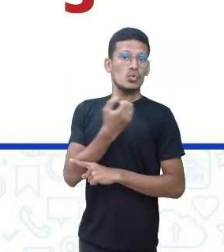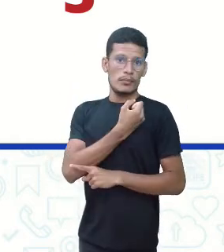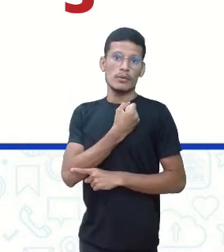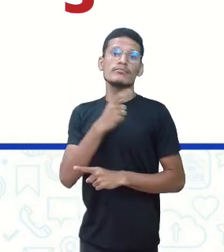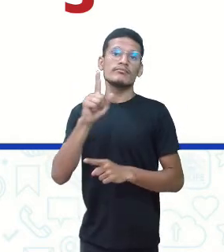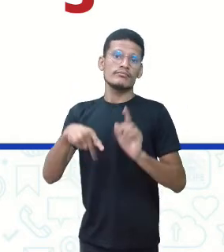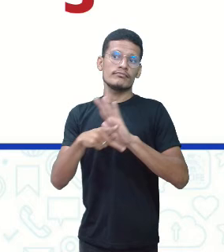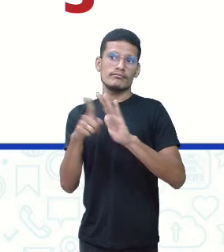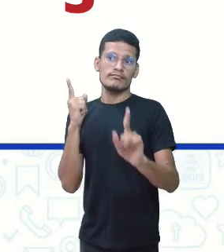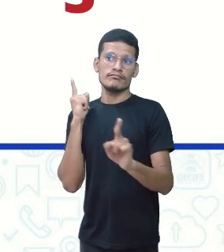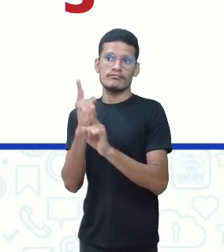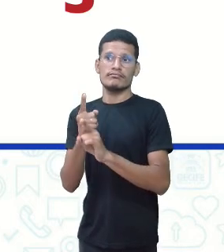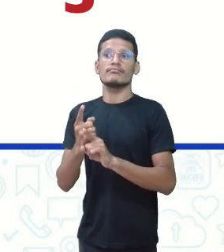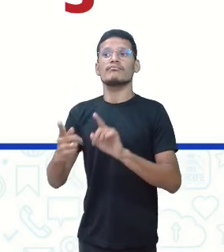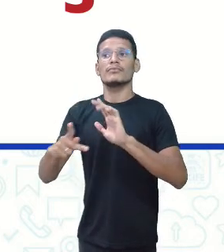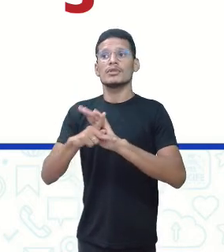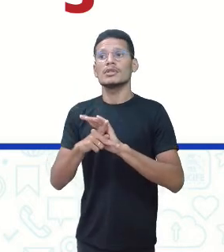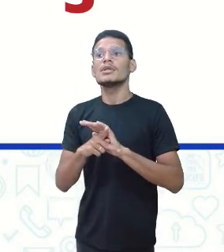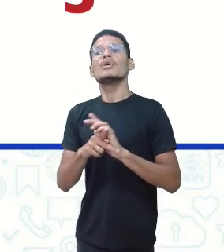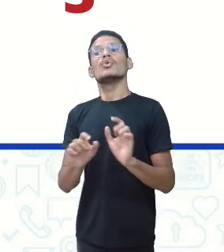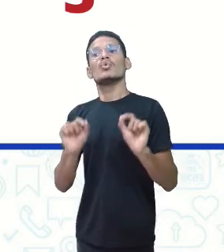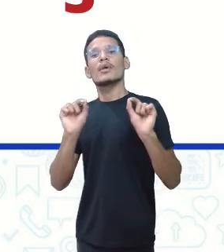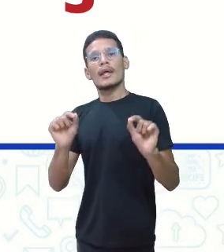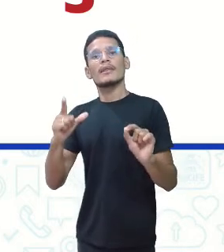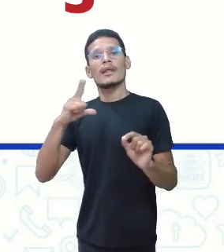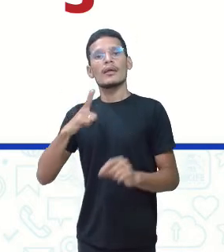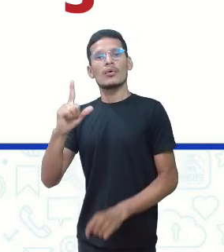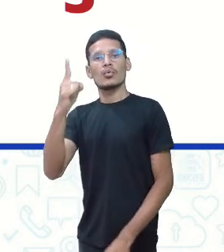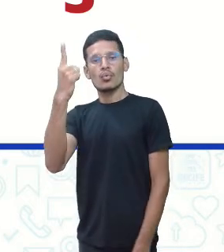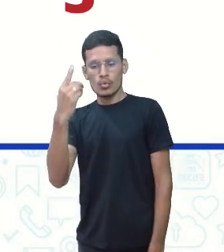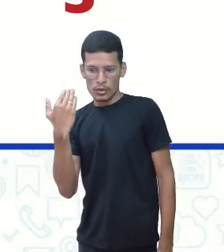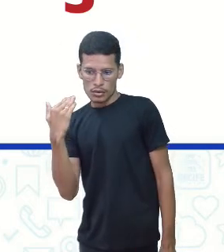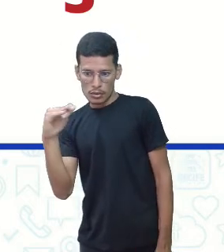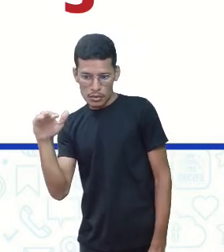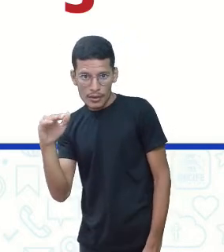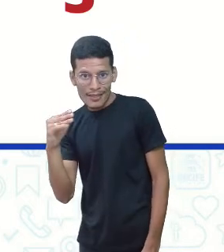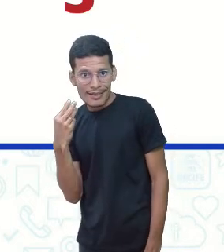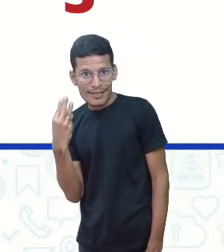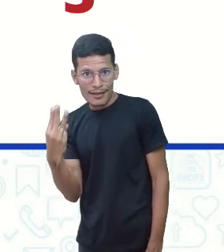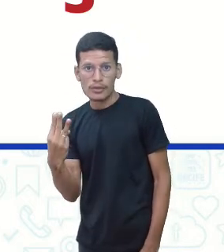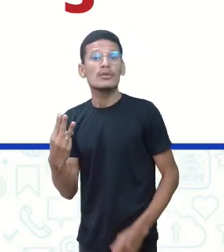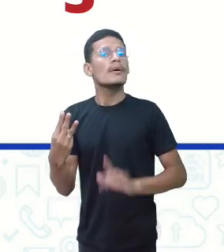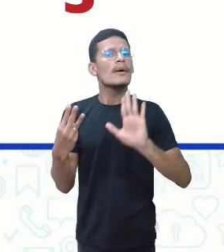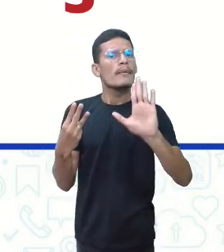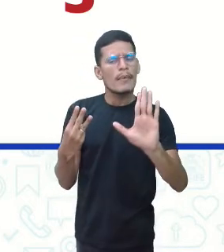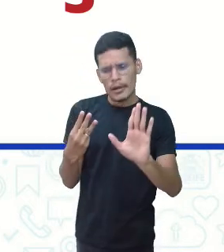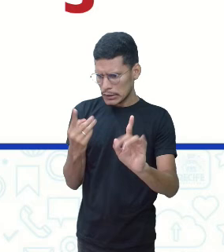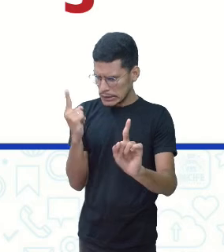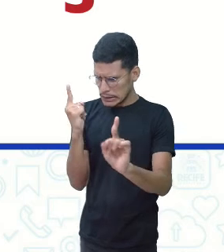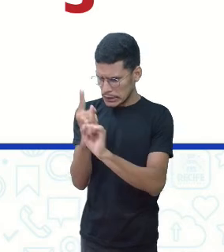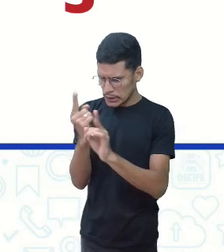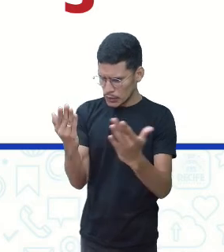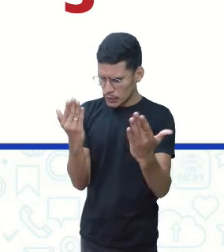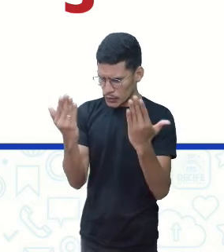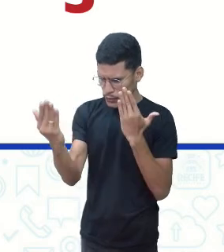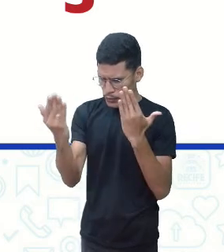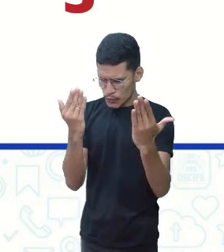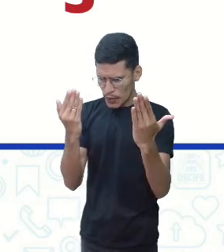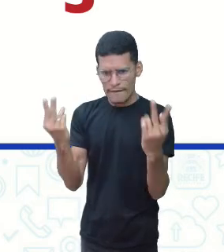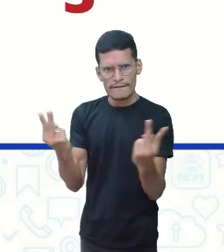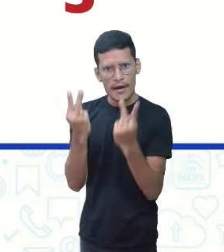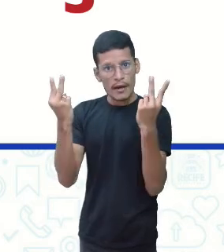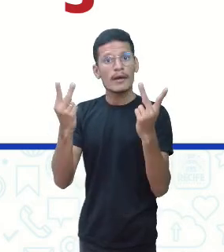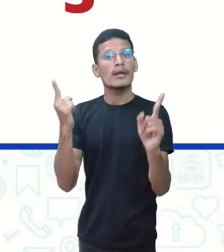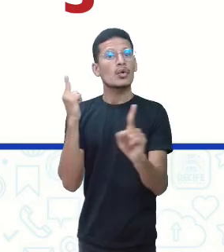gente encontra as duas frações ali sendo 1/3. Uma vez que a gente começa a comparar esses valores e acha a mesma